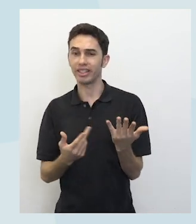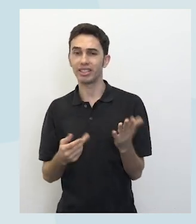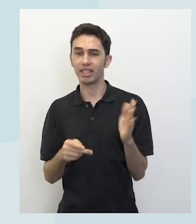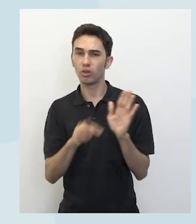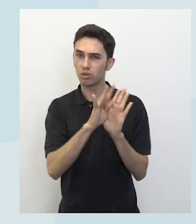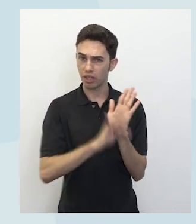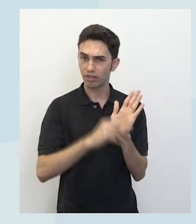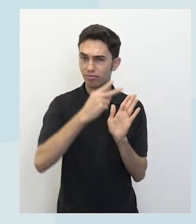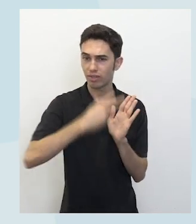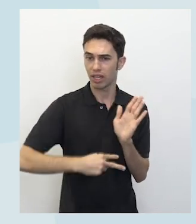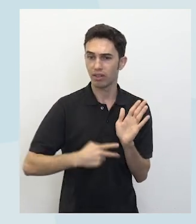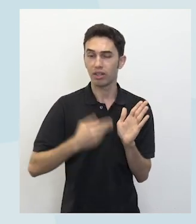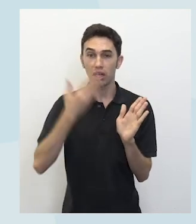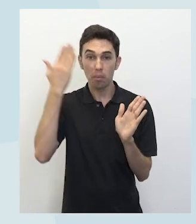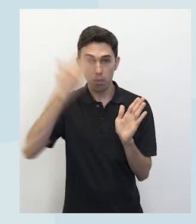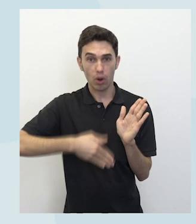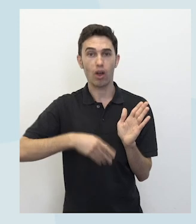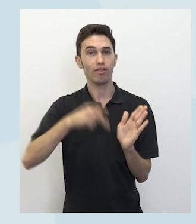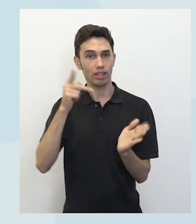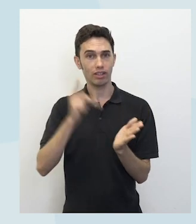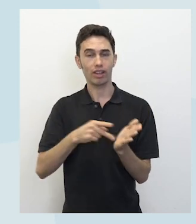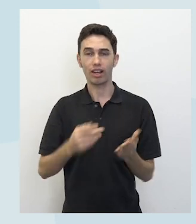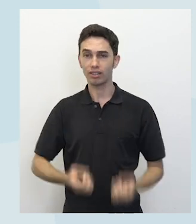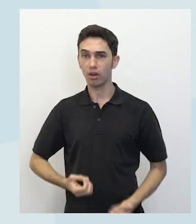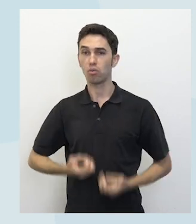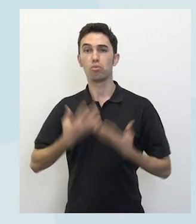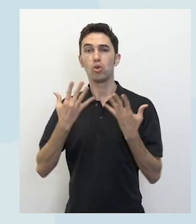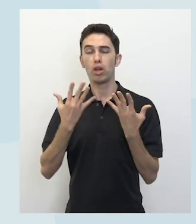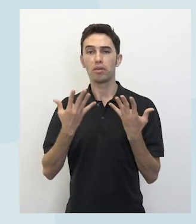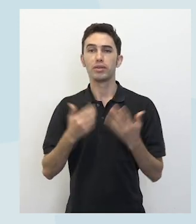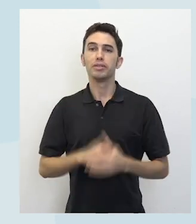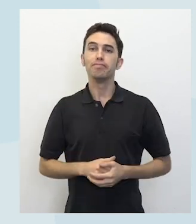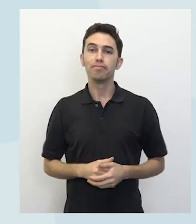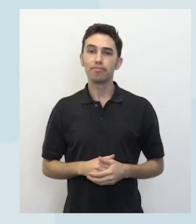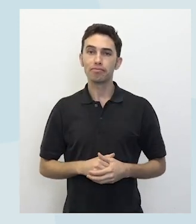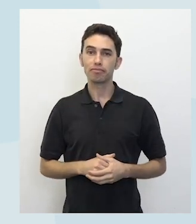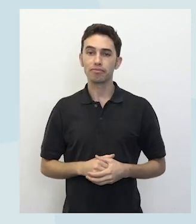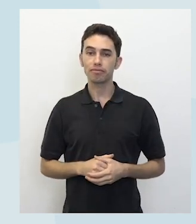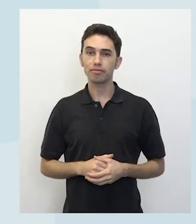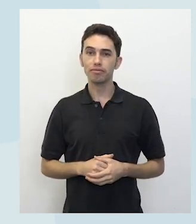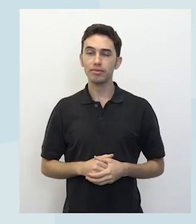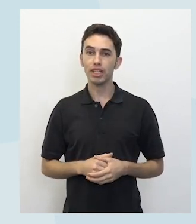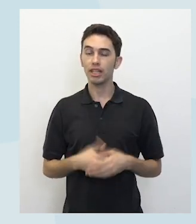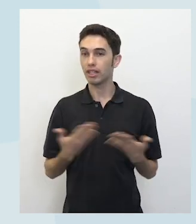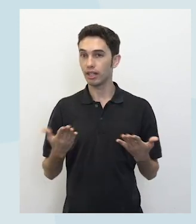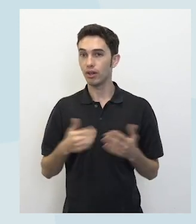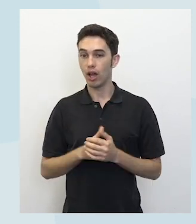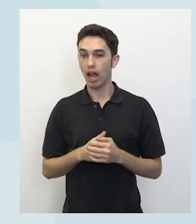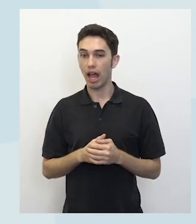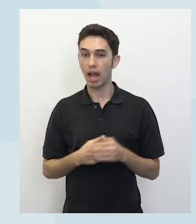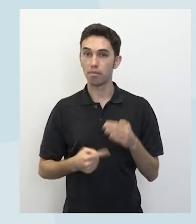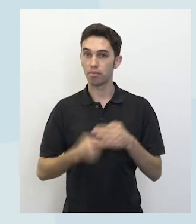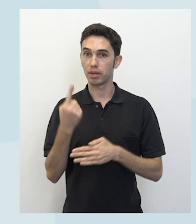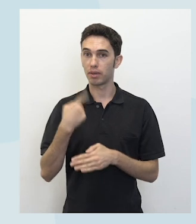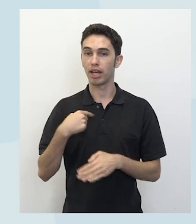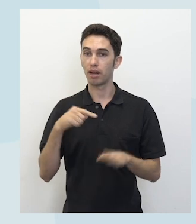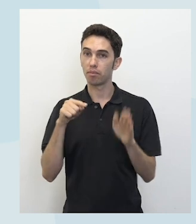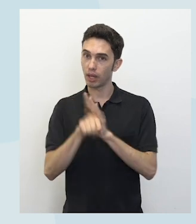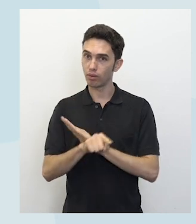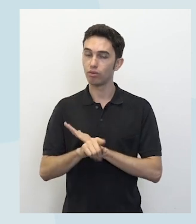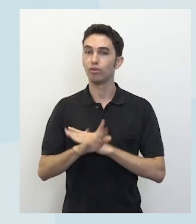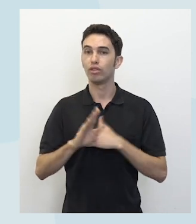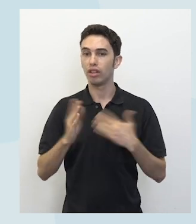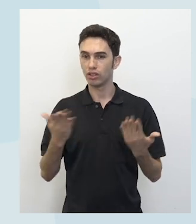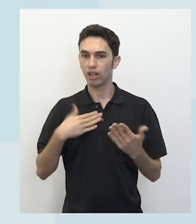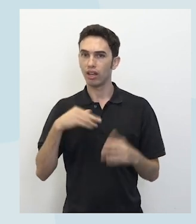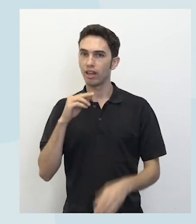texto lido que comprovam que nós estamos diante de um poema? Então, praticamente a primeira pergunta já é feita e